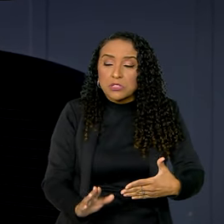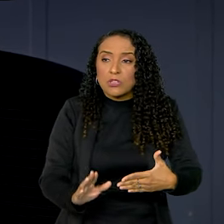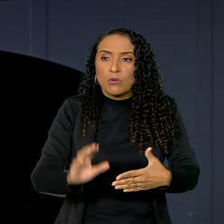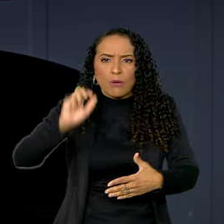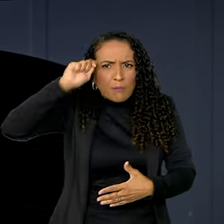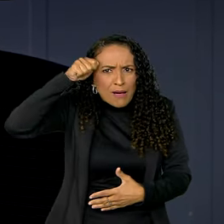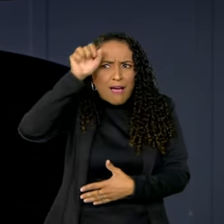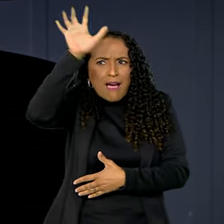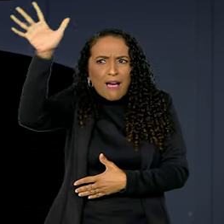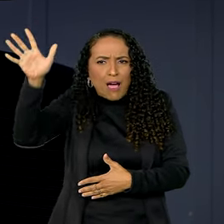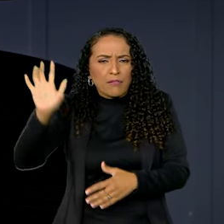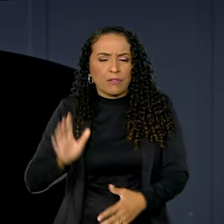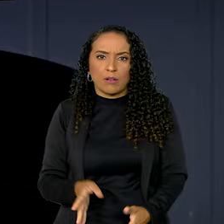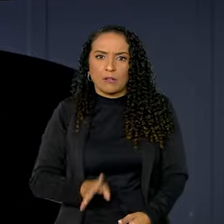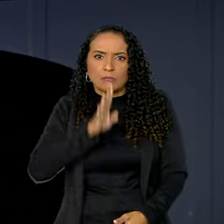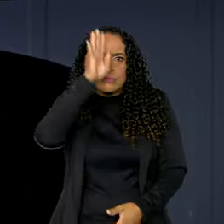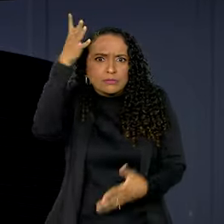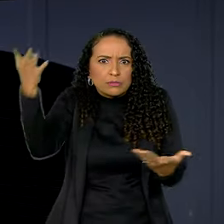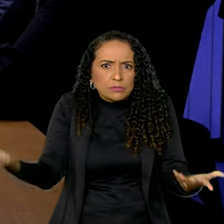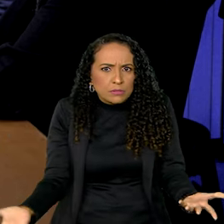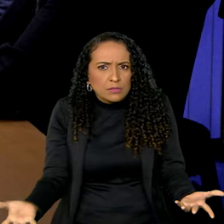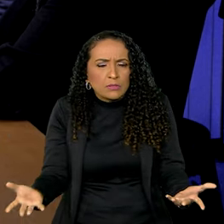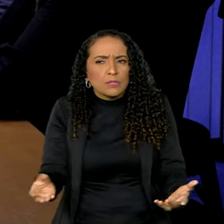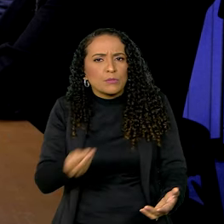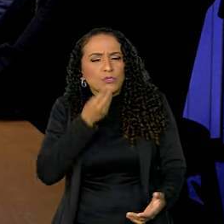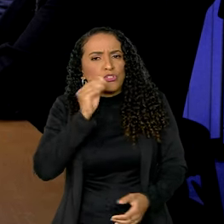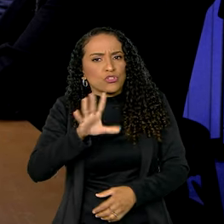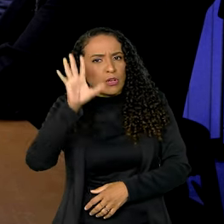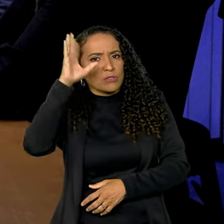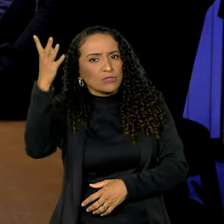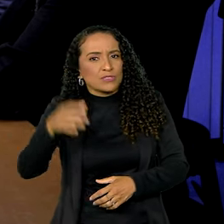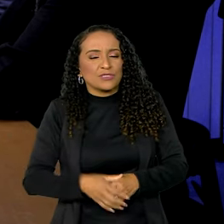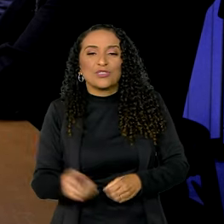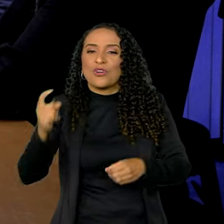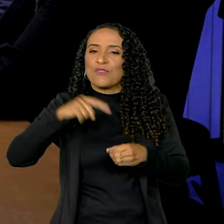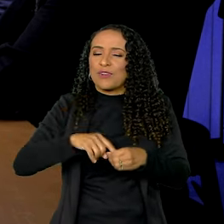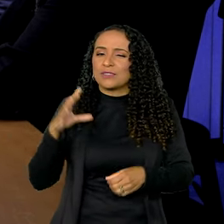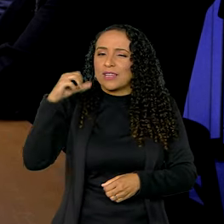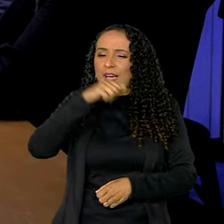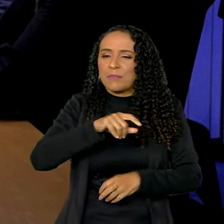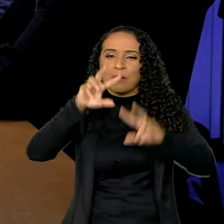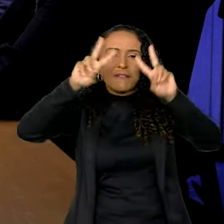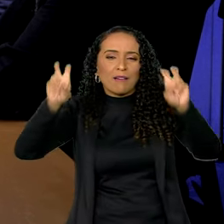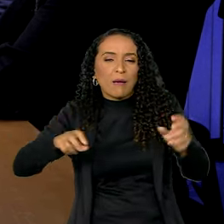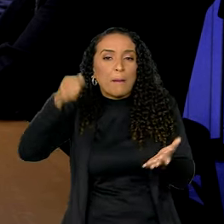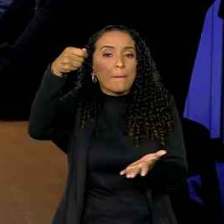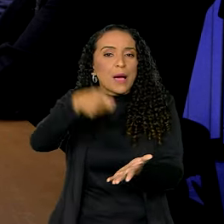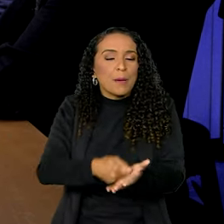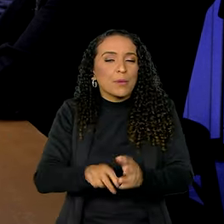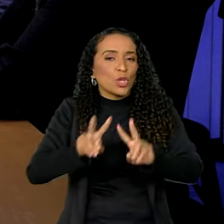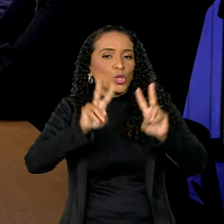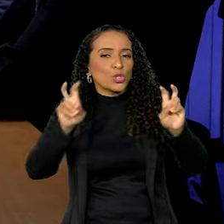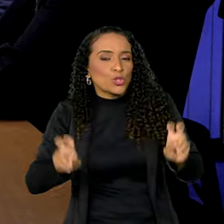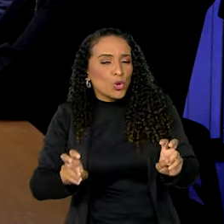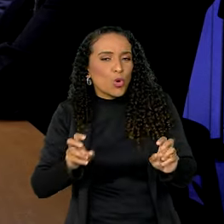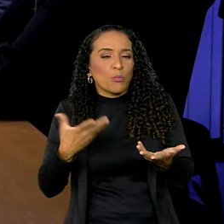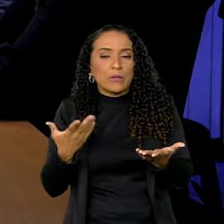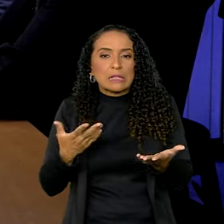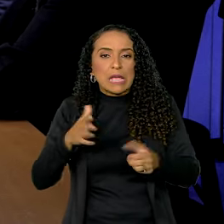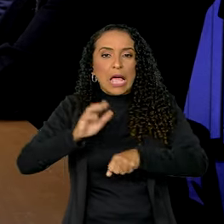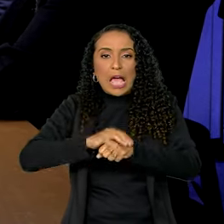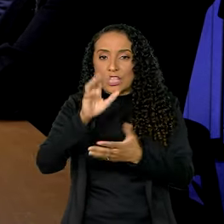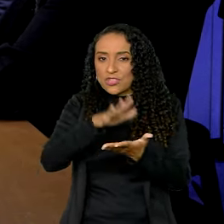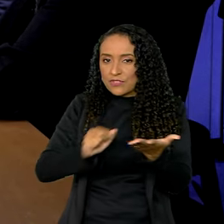pra África ISO são Absurdos já deveria ter sido resolvido a gente volta já já para falar de pagamentos sobre né